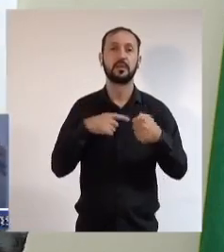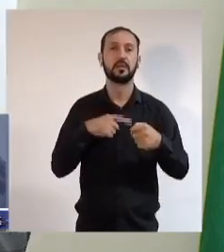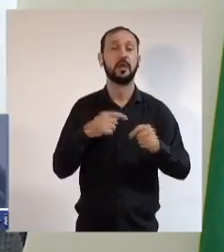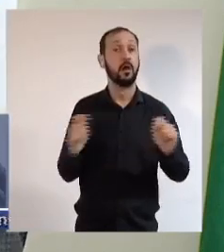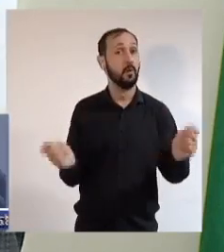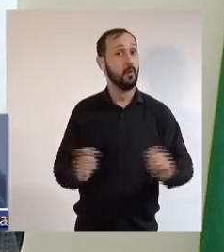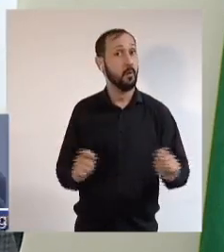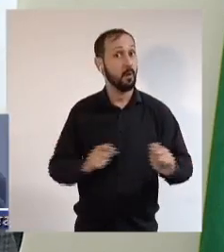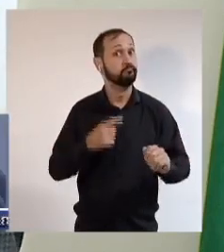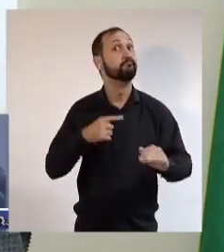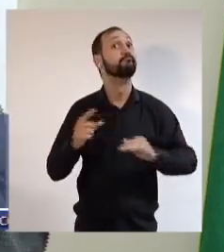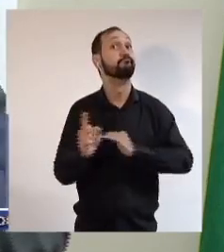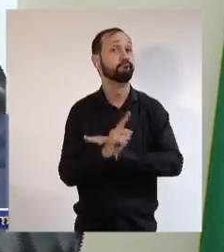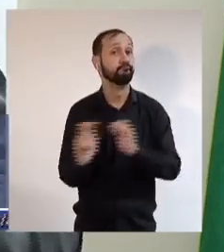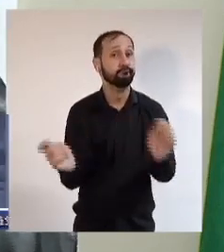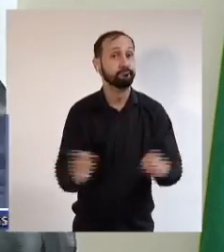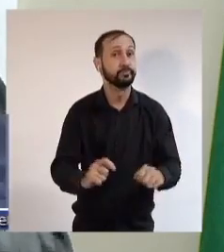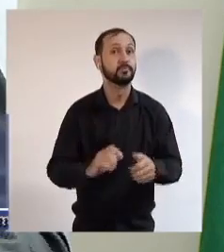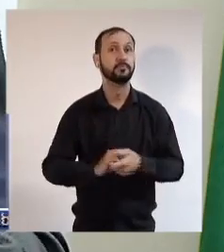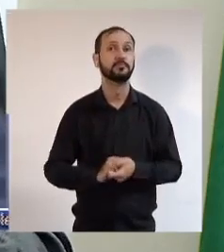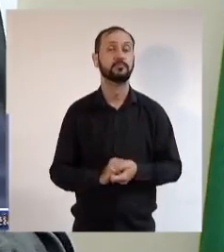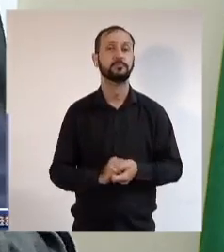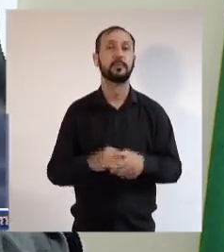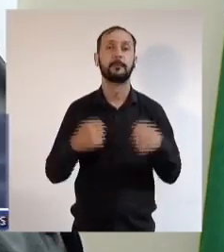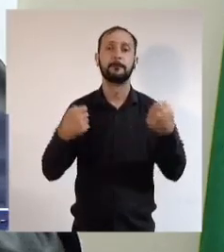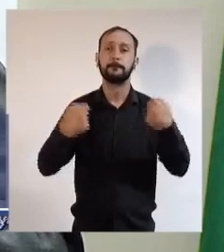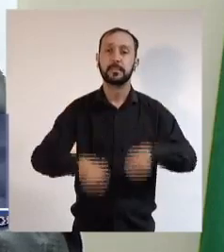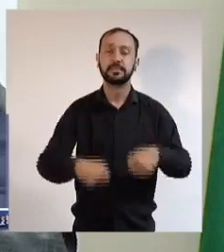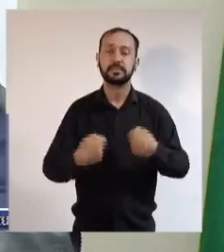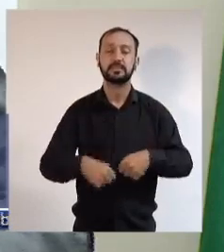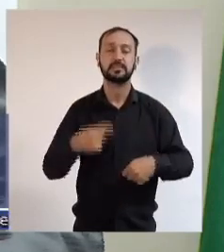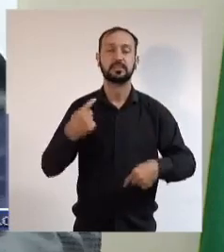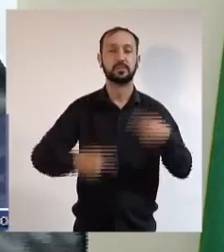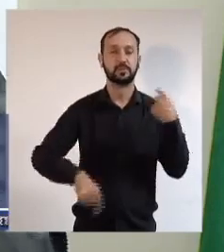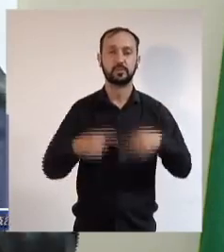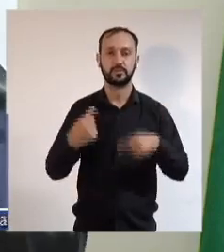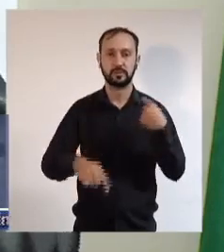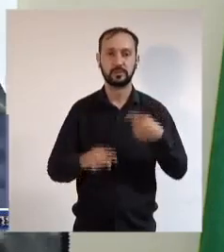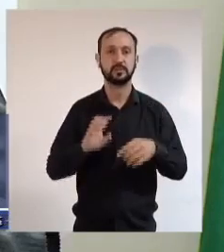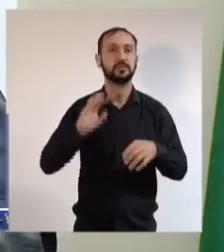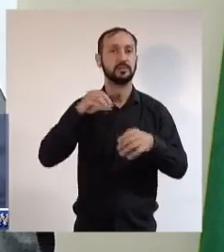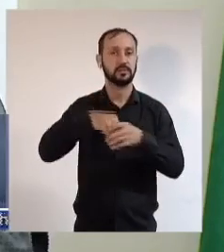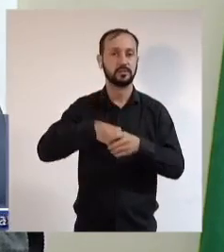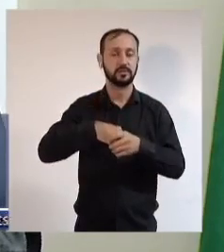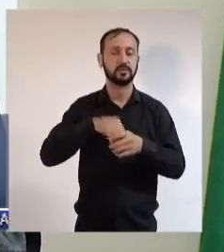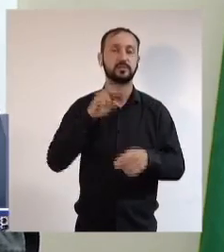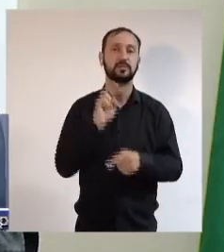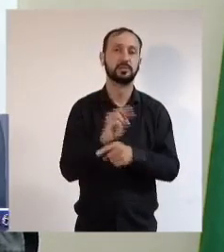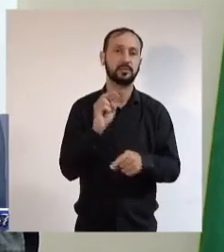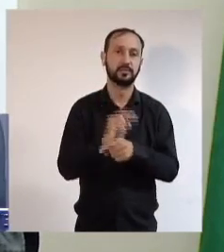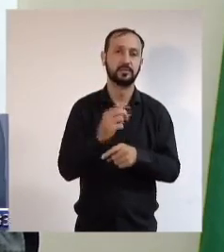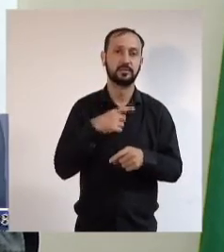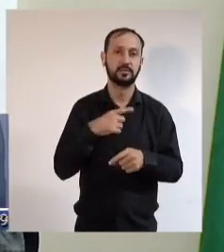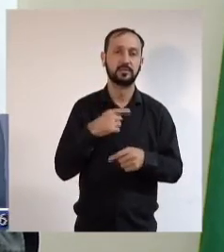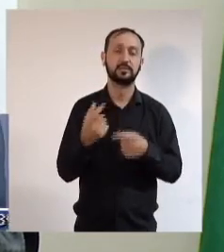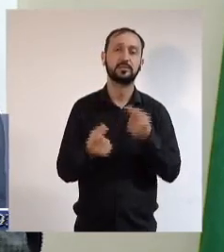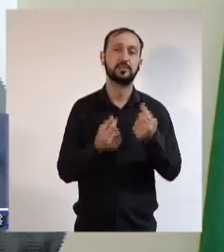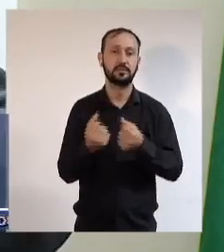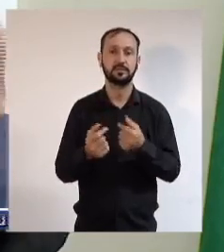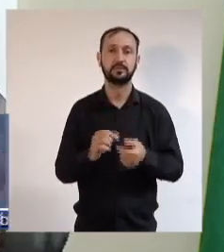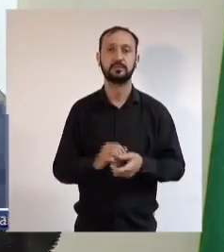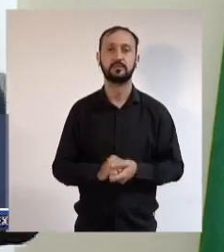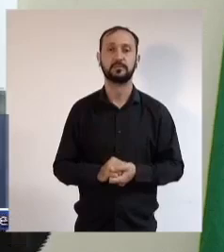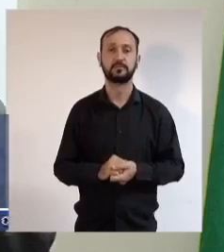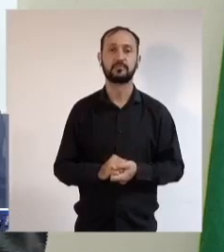potencialidades para isso nós temos que discutir e dentro dessa conservação também fazer essa geração de renda